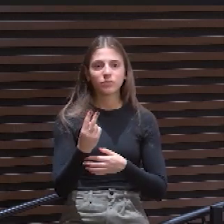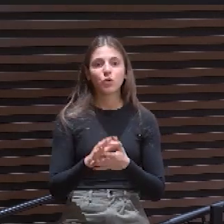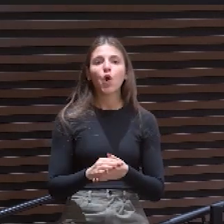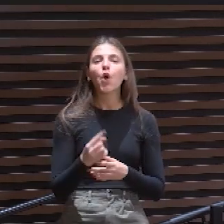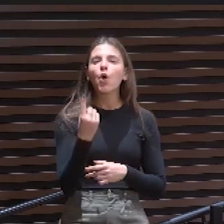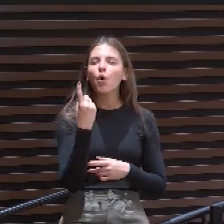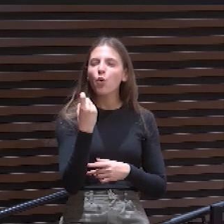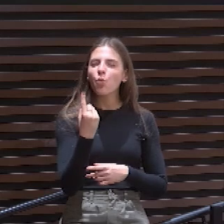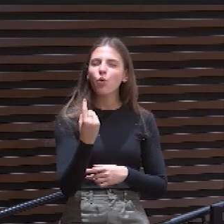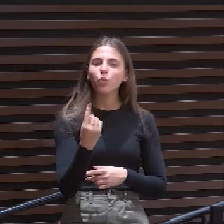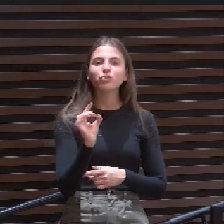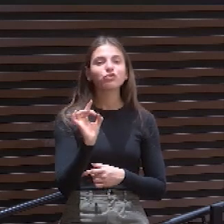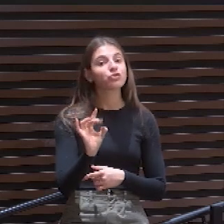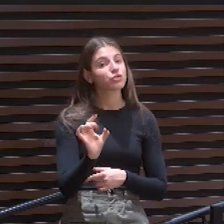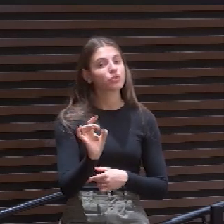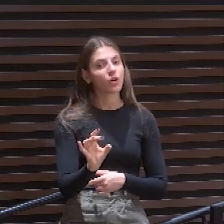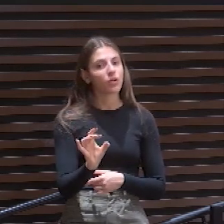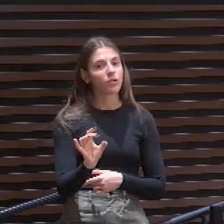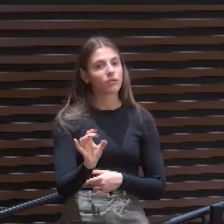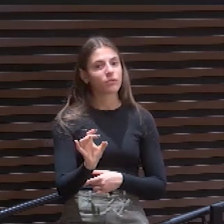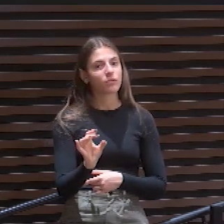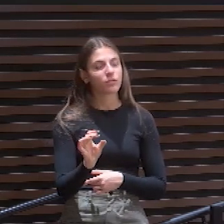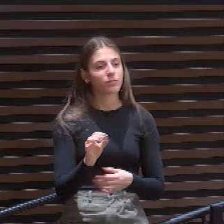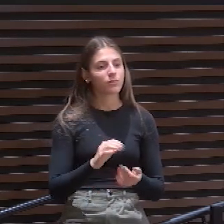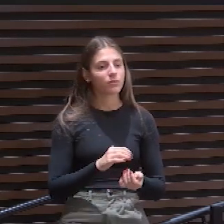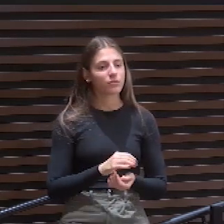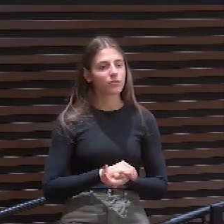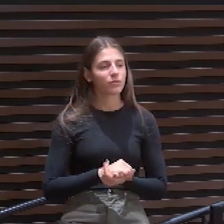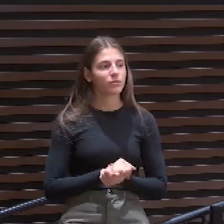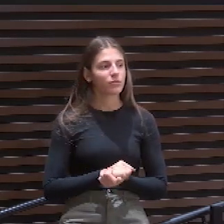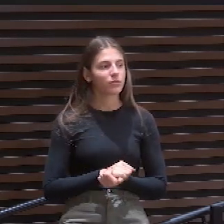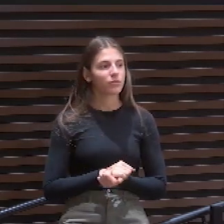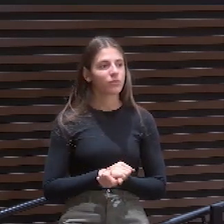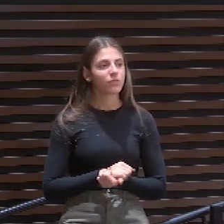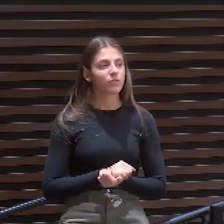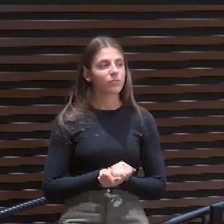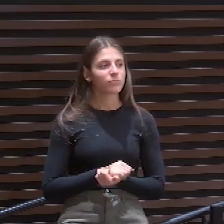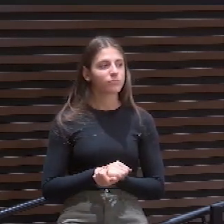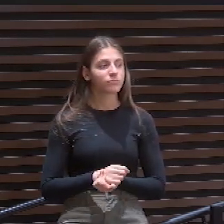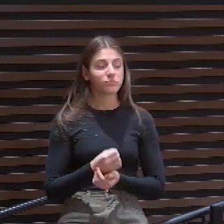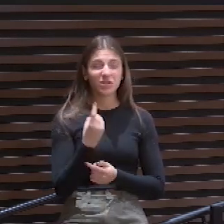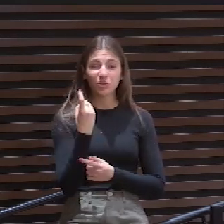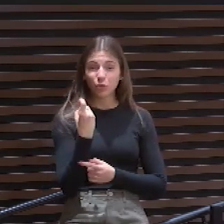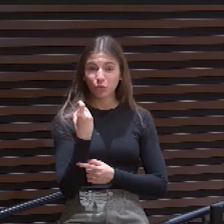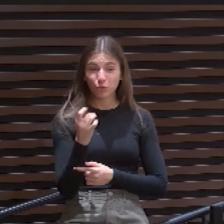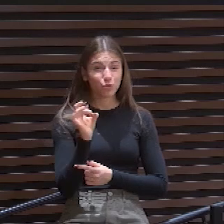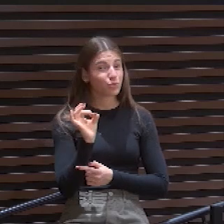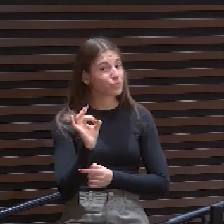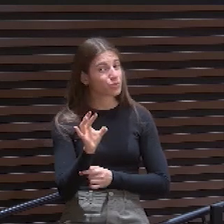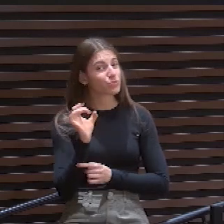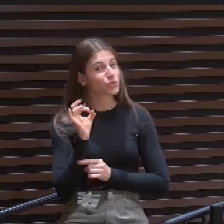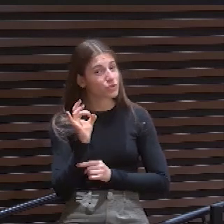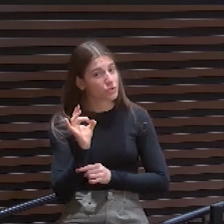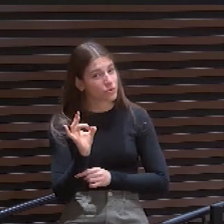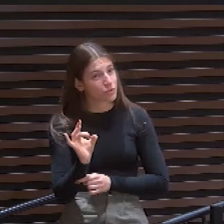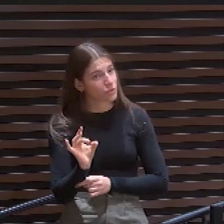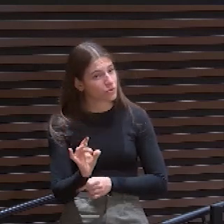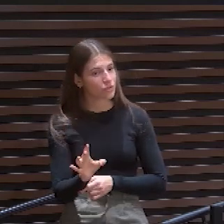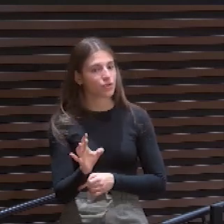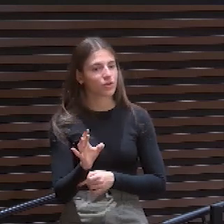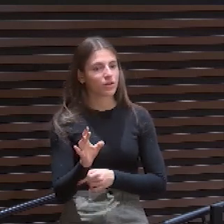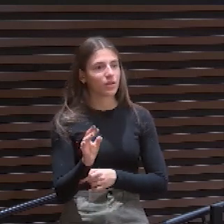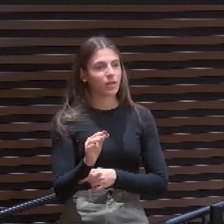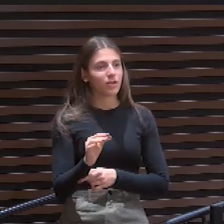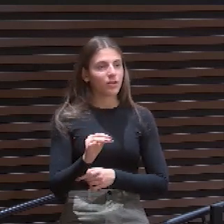só. A ênfase é grande, né? Poderia falar só um, mas ainda tem o destaque. Um só. Tem espaço para